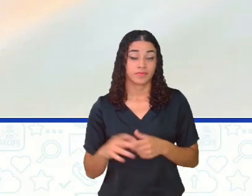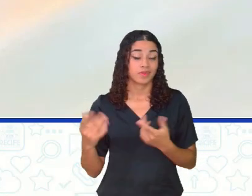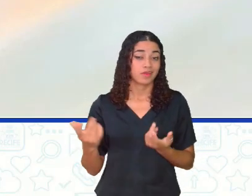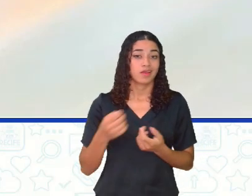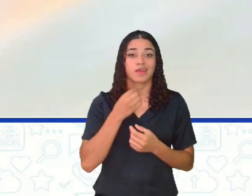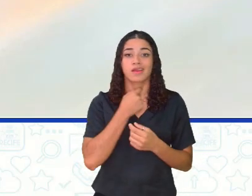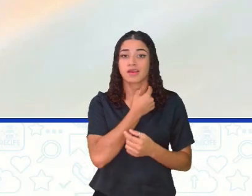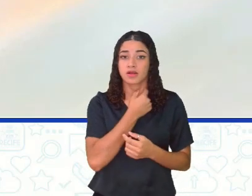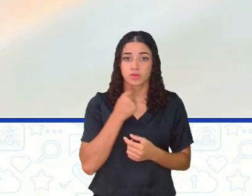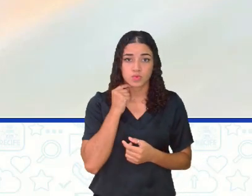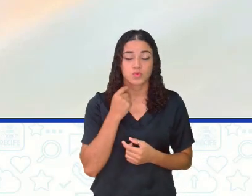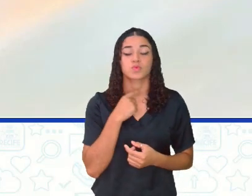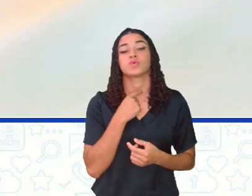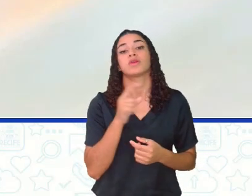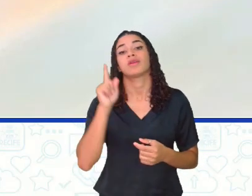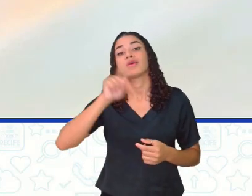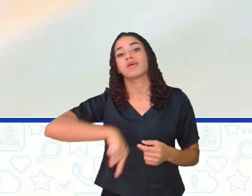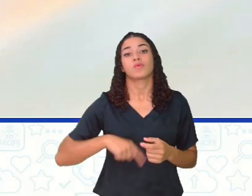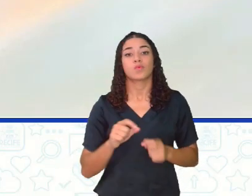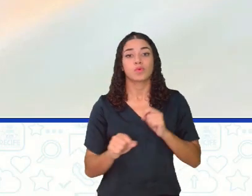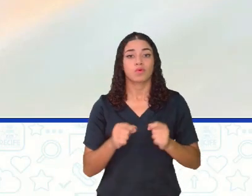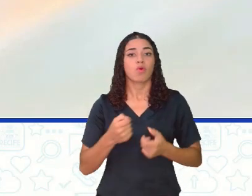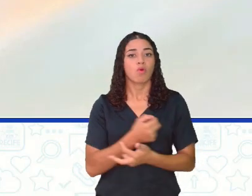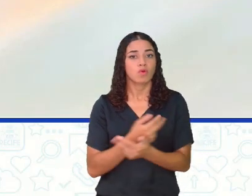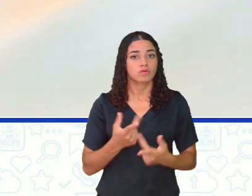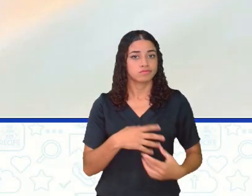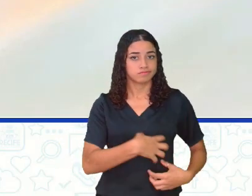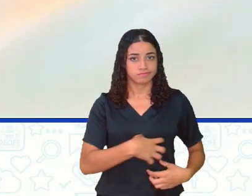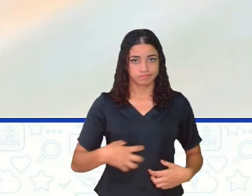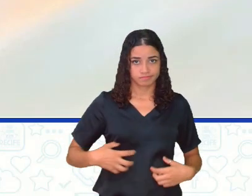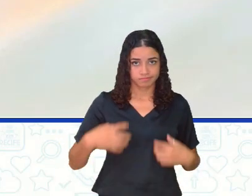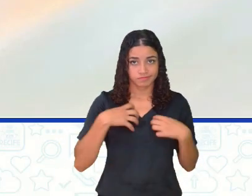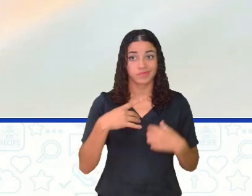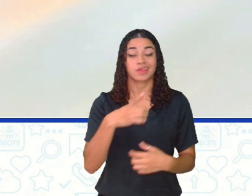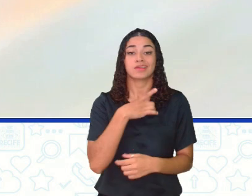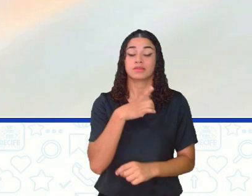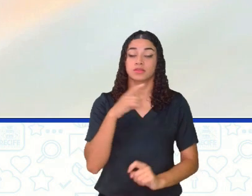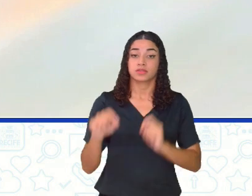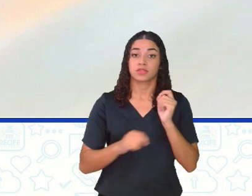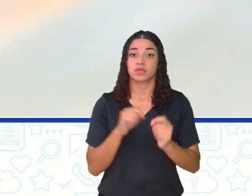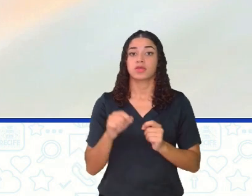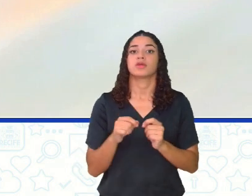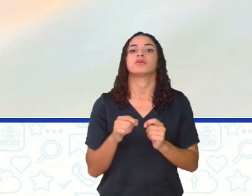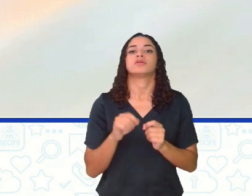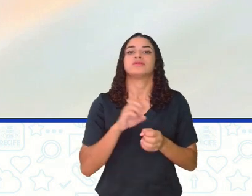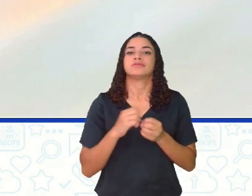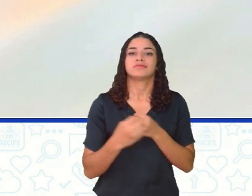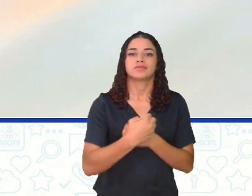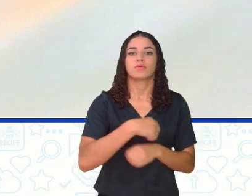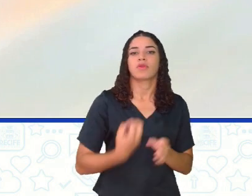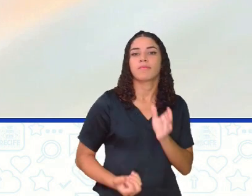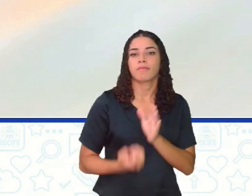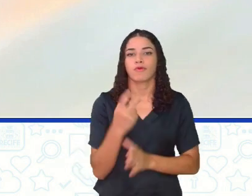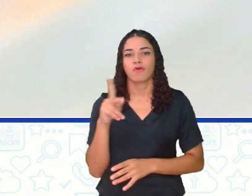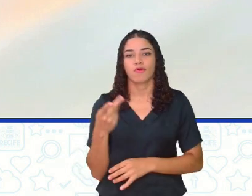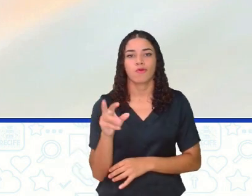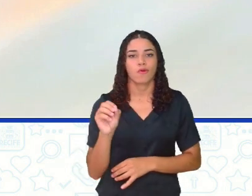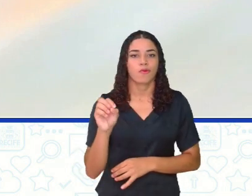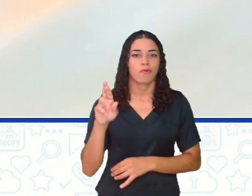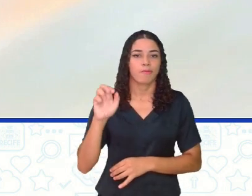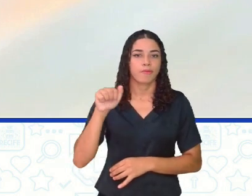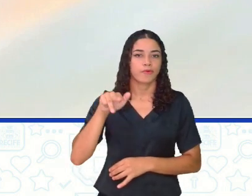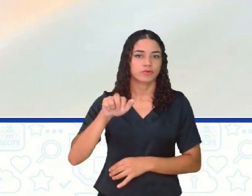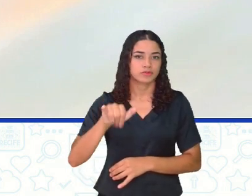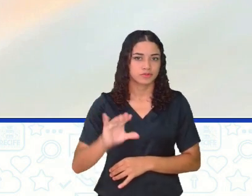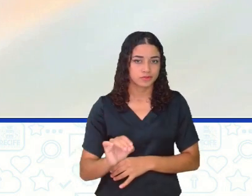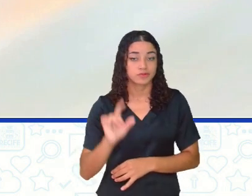glândulas endócrinas são órgãos que apresentam células produtoras de hormônio. Então, a gente já viu aí